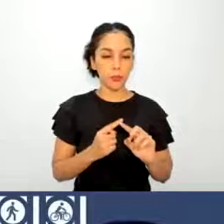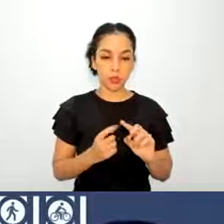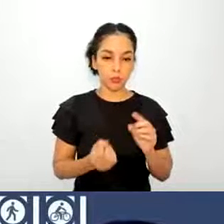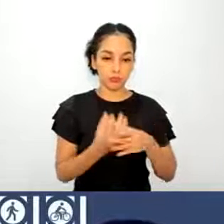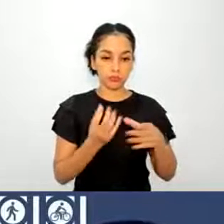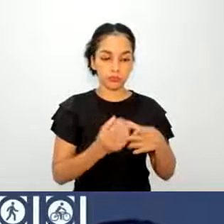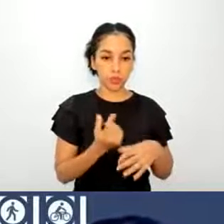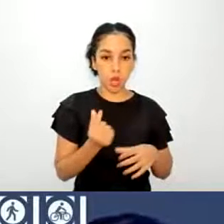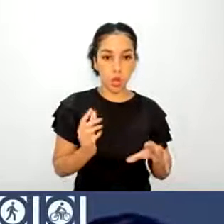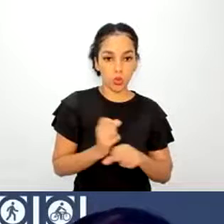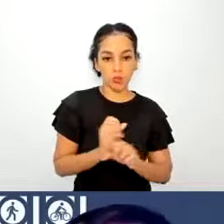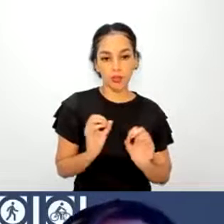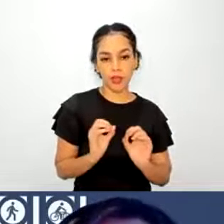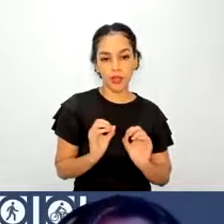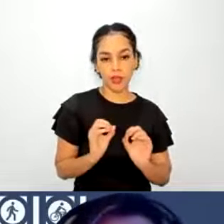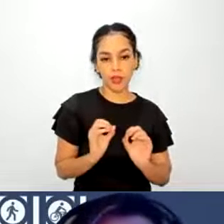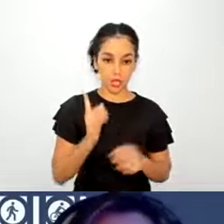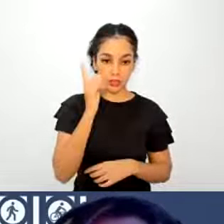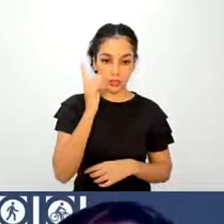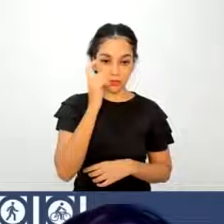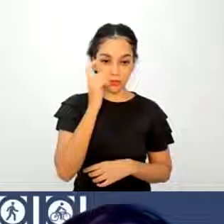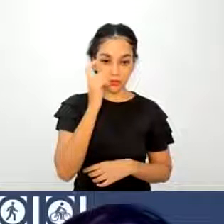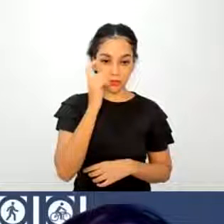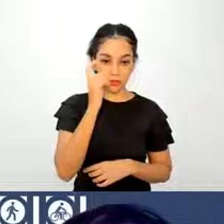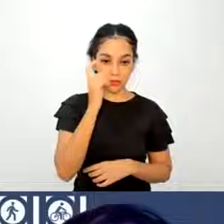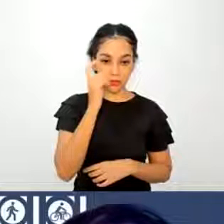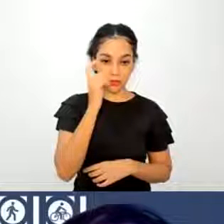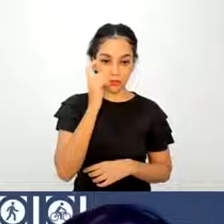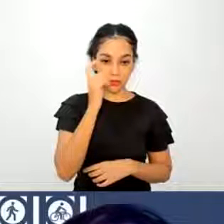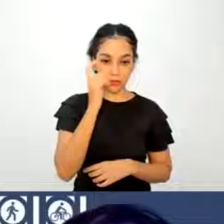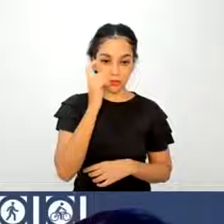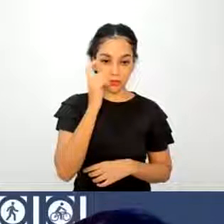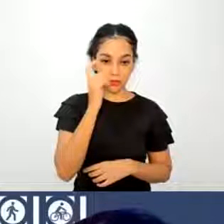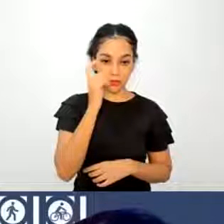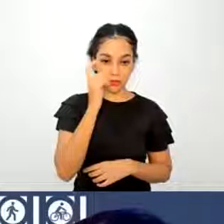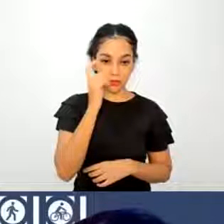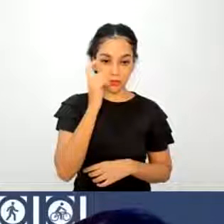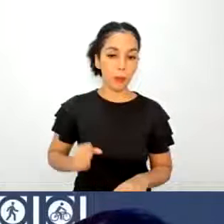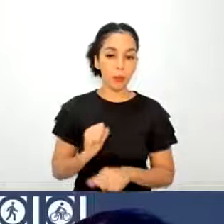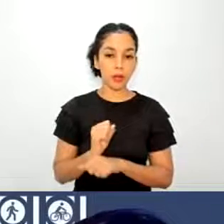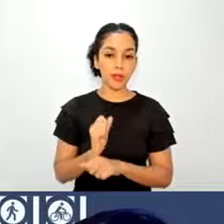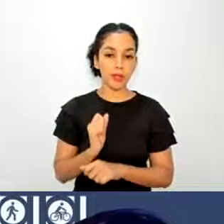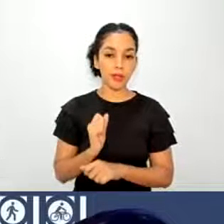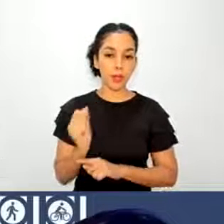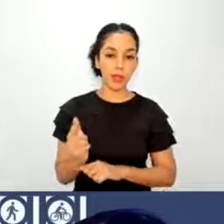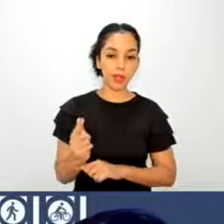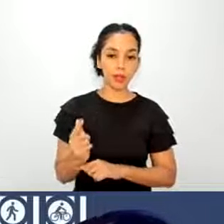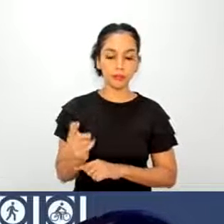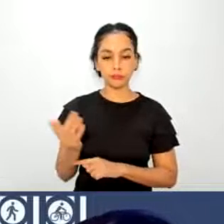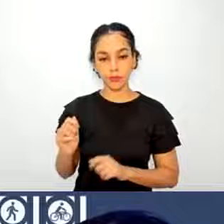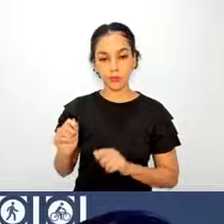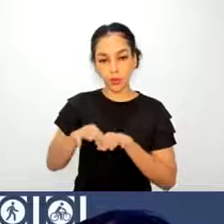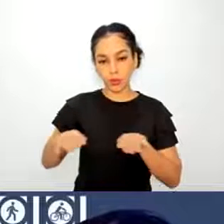É muito mais difícil você convencer o poder público a parar de alugar para alguém que está explorando estacionamento, né?